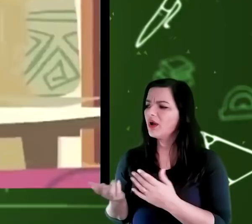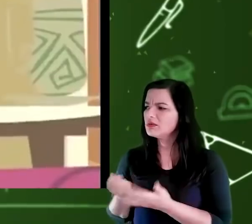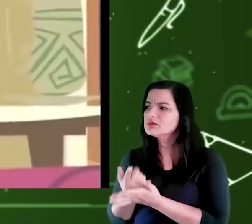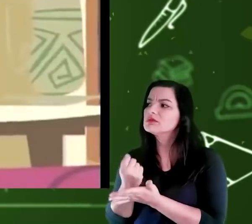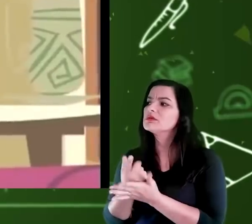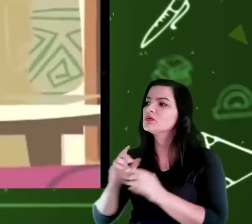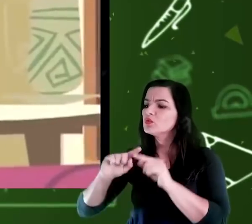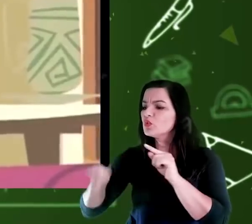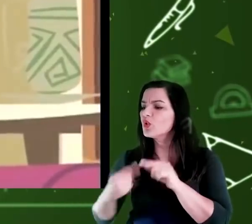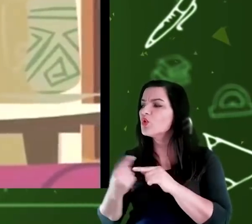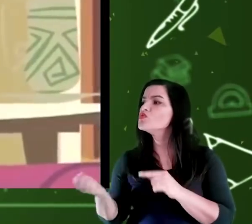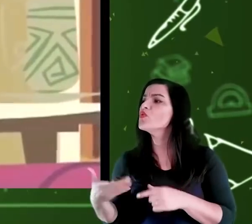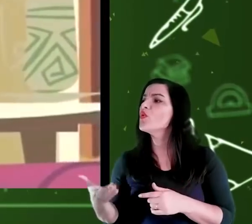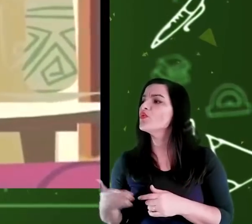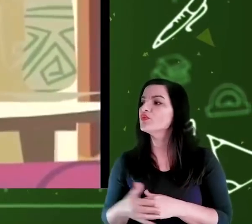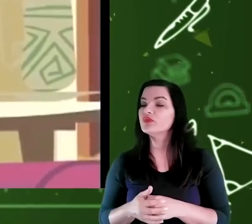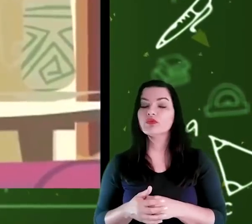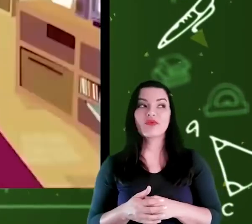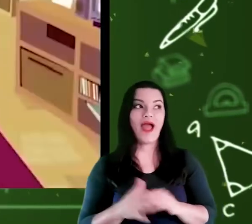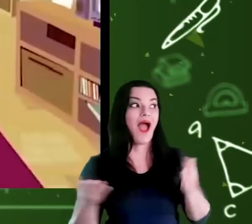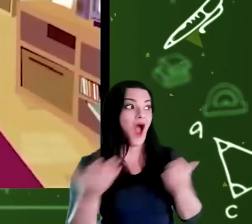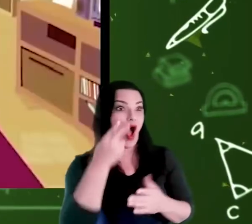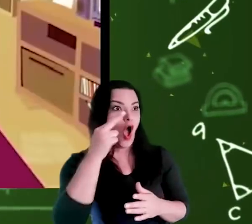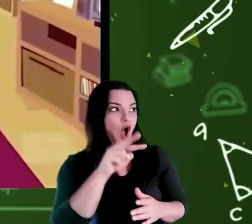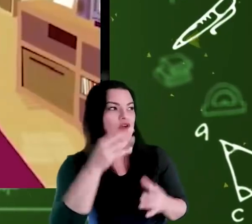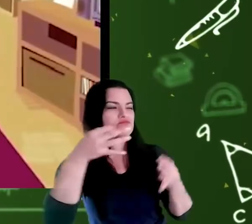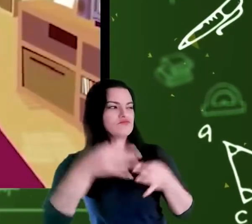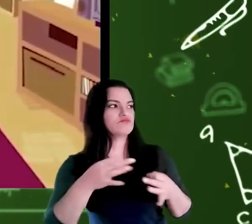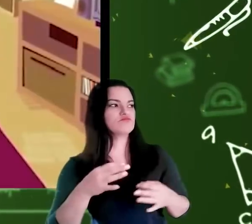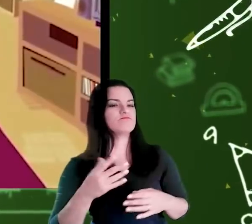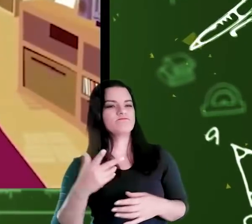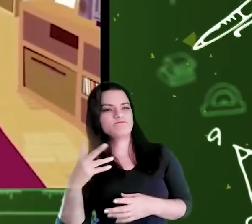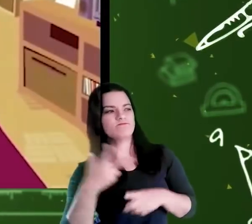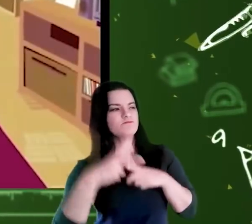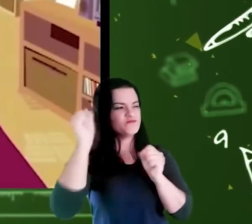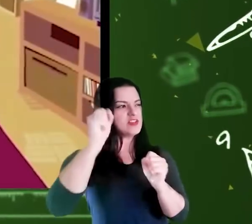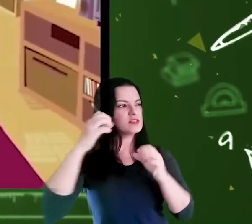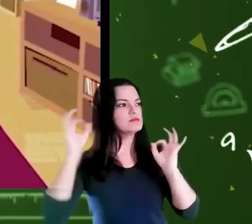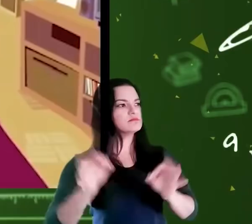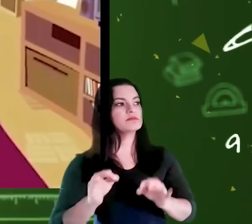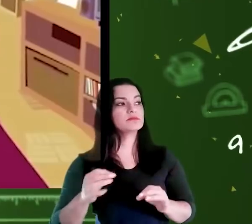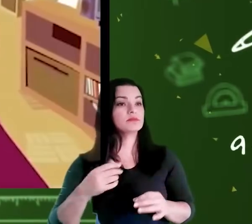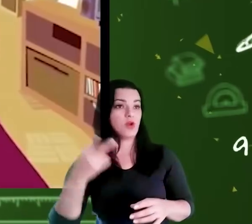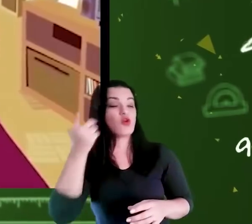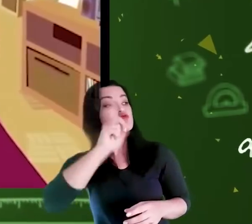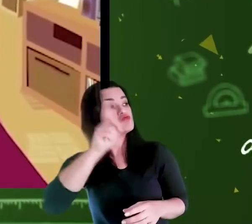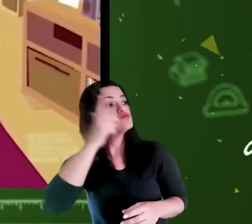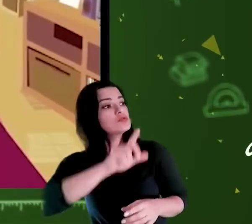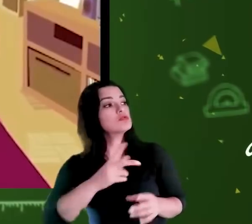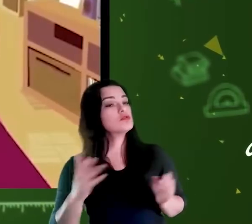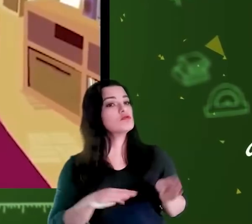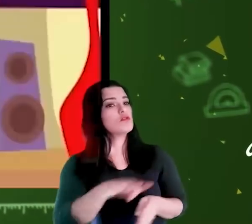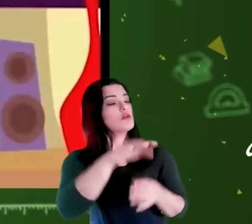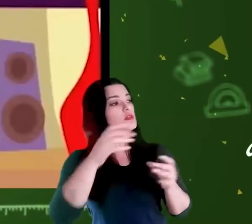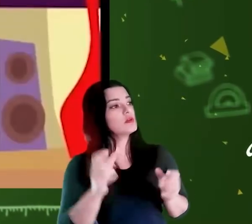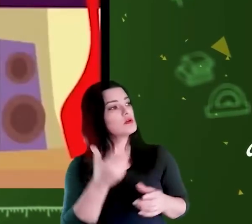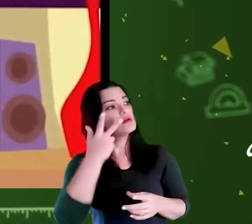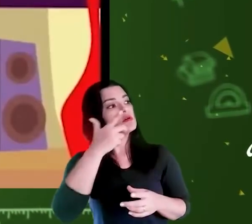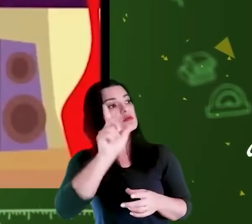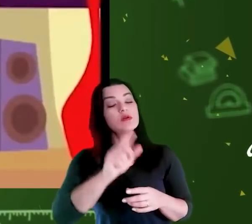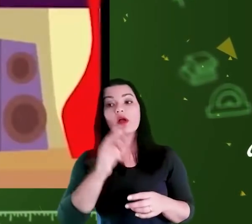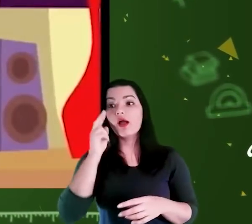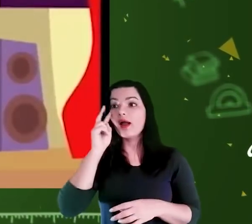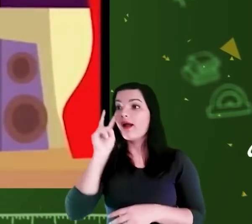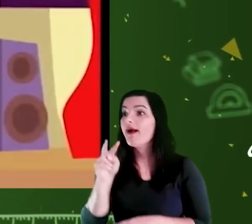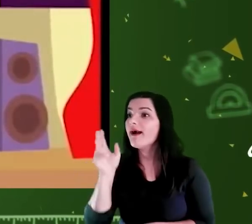pneu novo? Olha só. Agora eu vou ganhar com certeza. Ah, eu ganhei algum nas outras corridas. Olha lá! Onde é que é isso? É Mônaco?